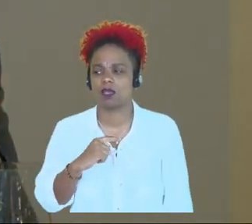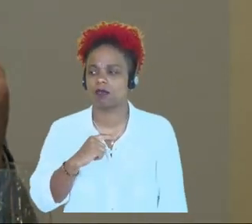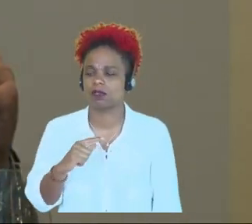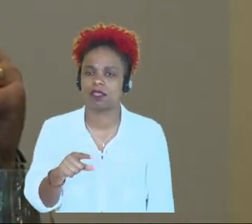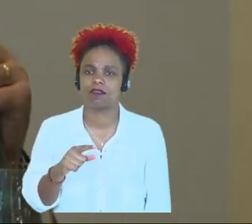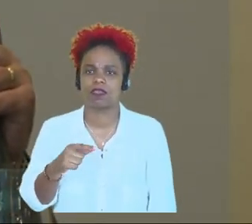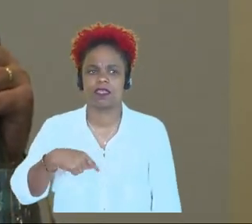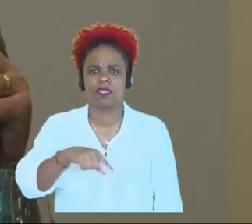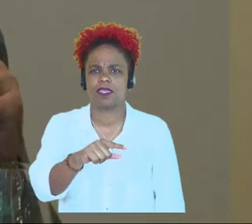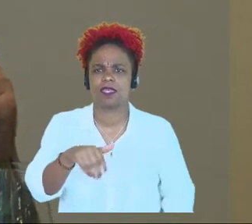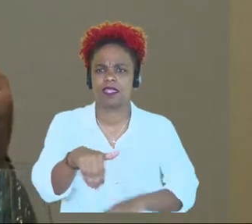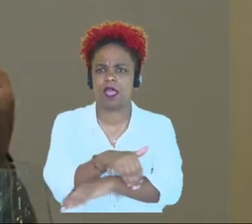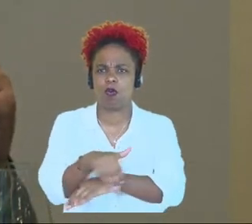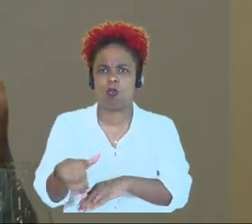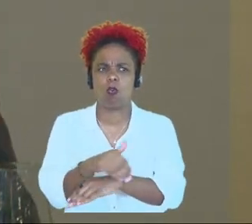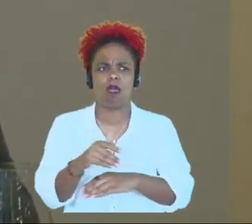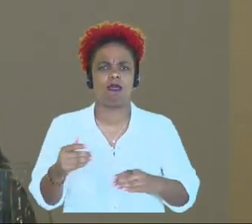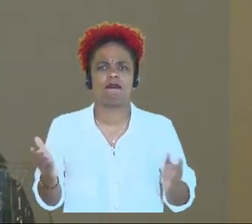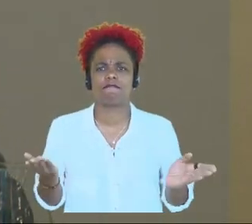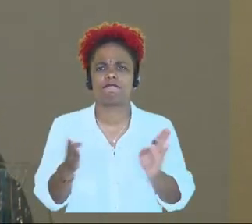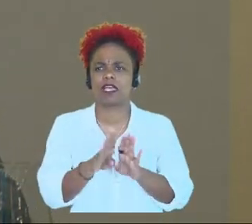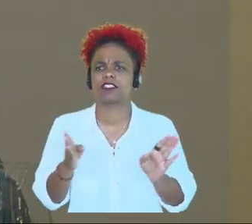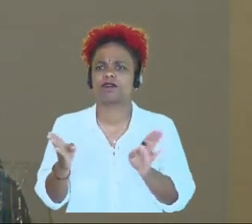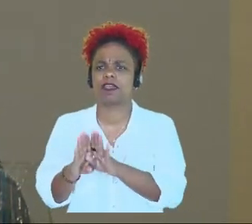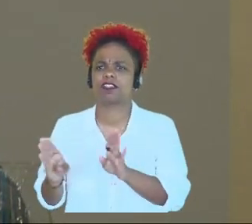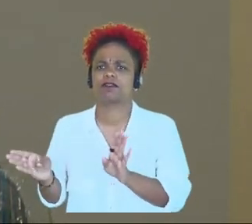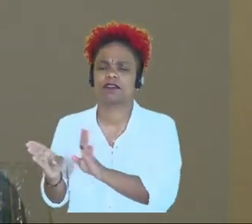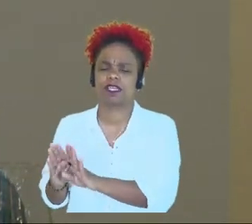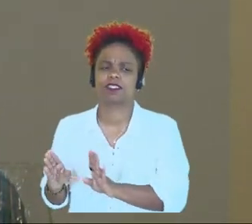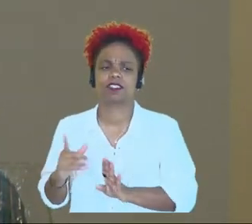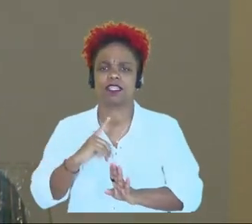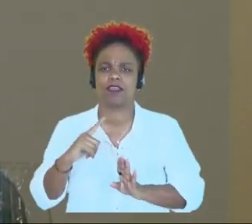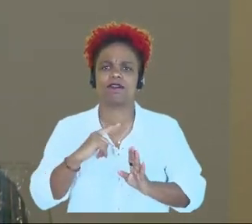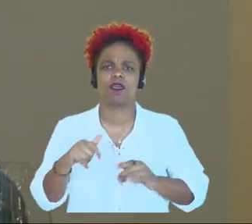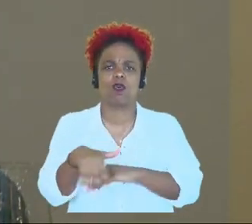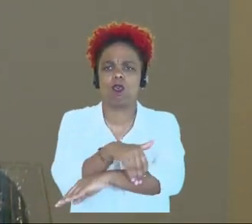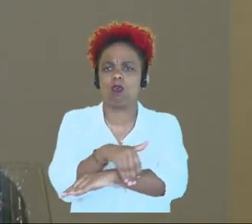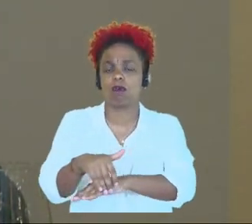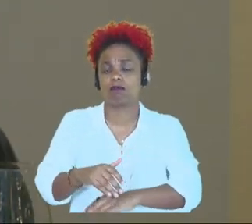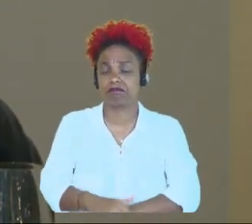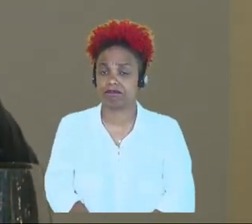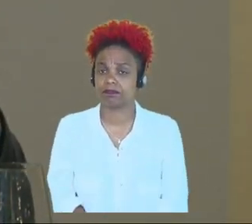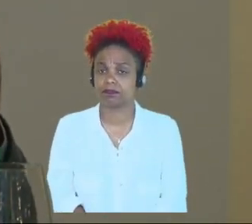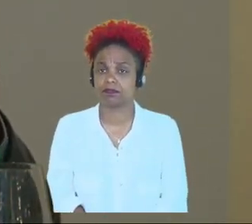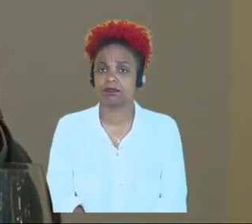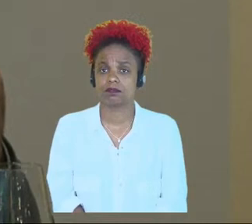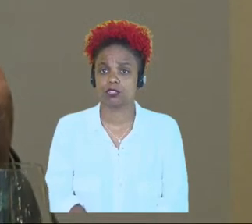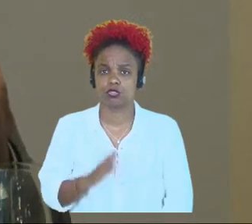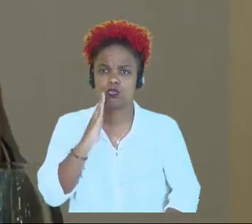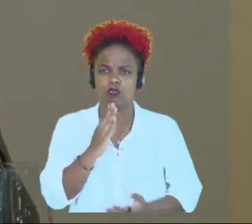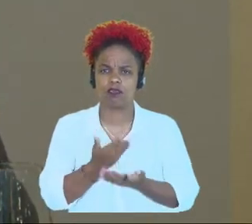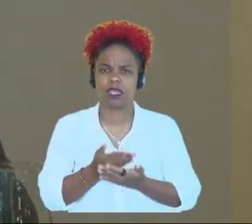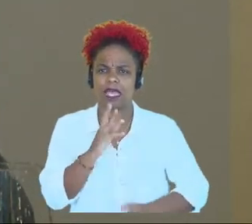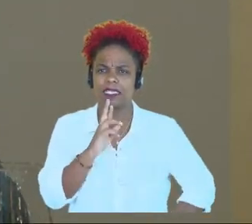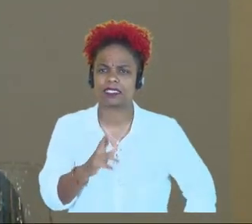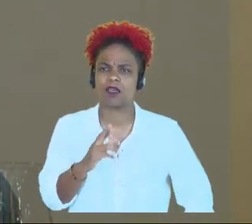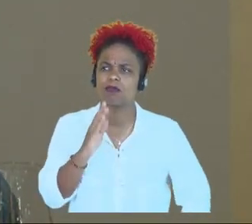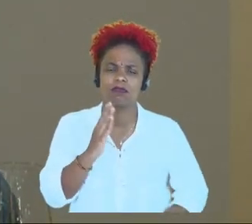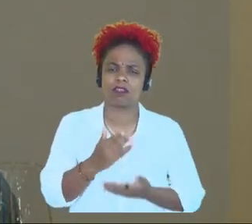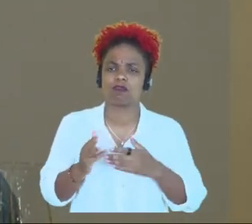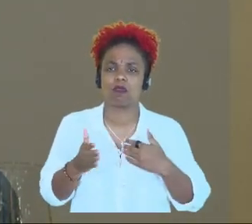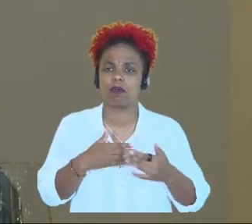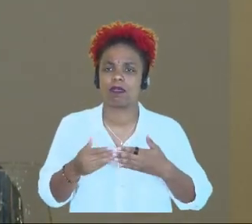estar na rua fazendo piquete, fechando estrada. Por uma convicção, por uma causa, por uma crença